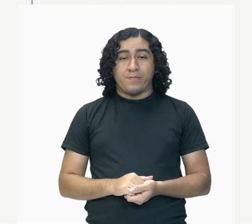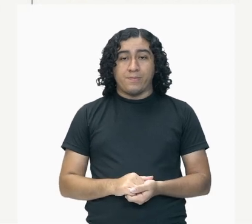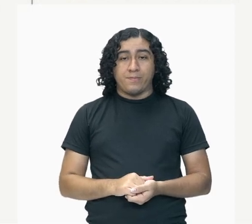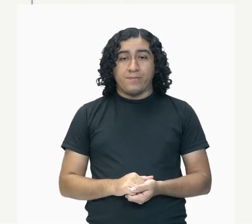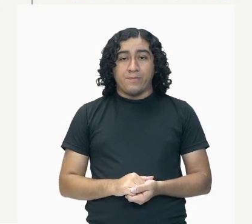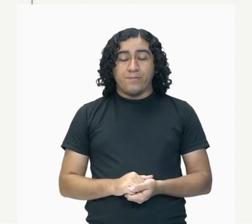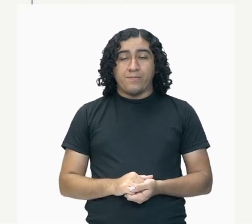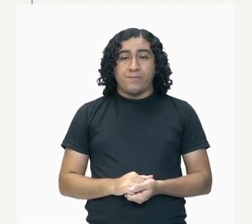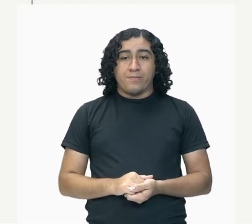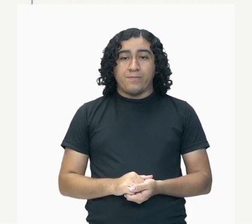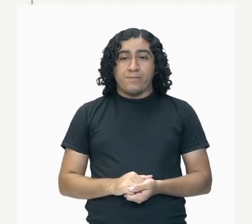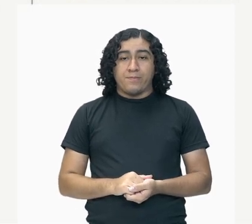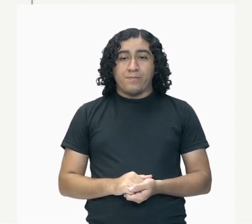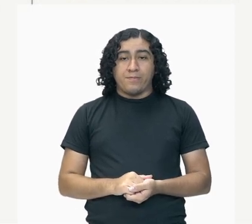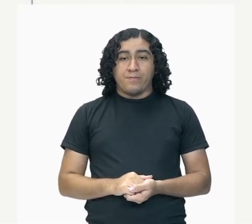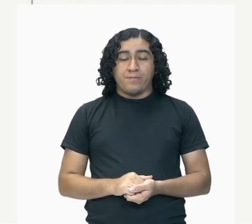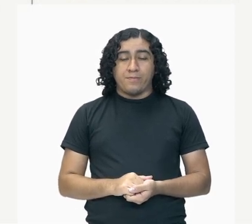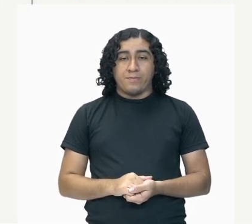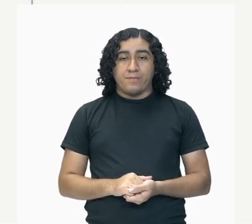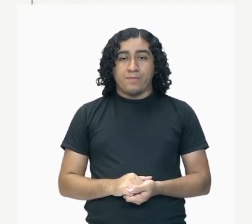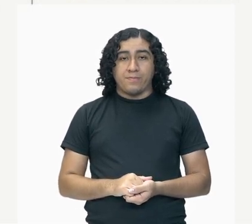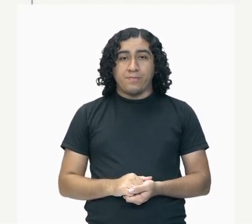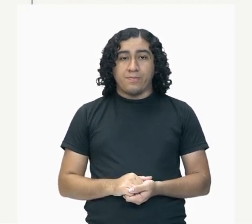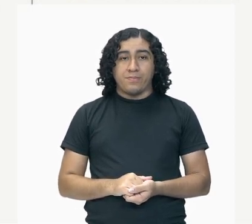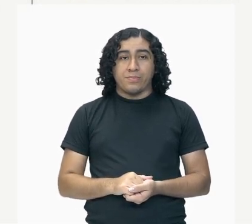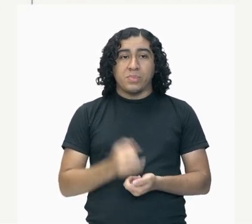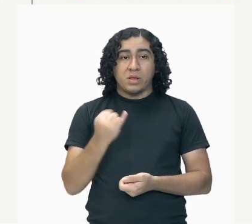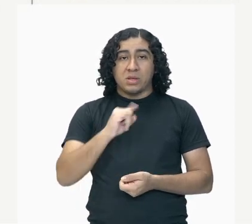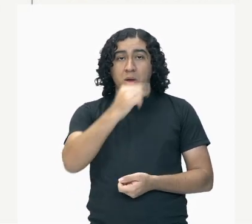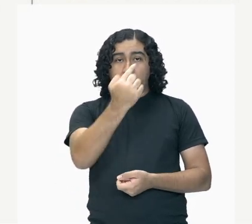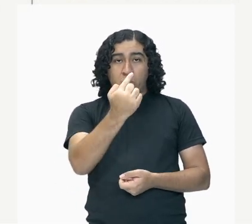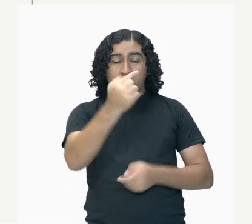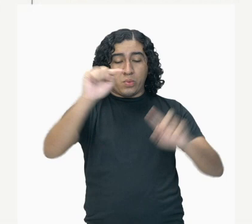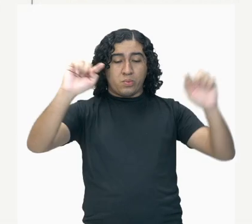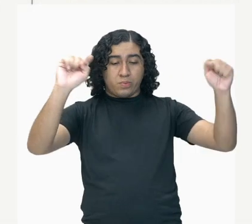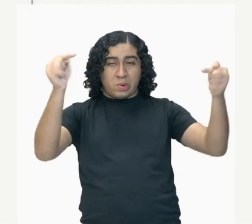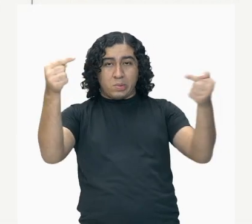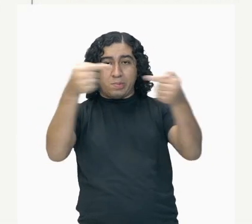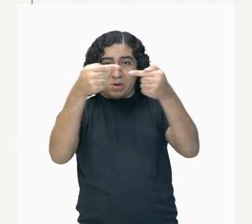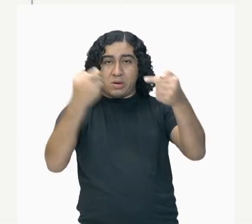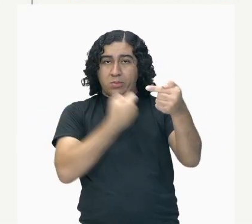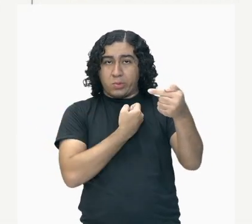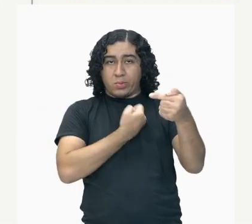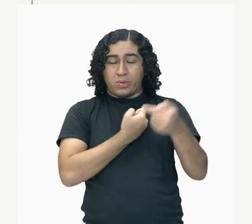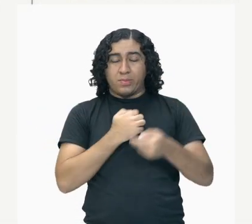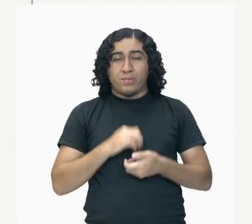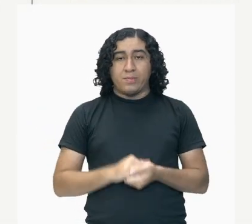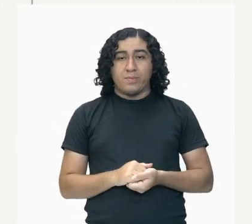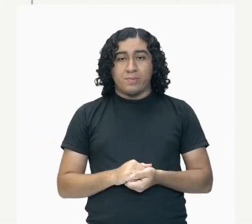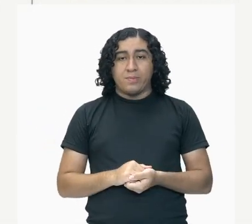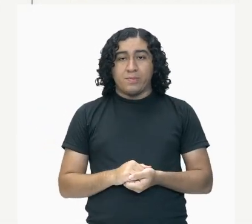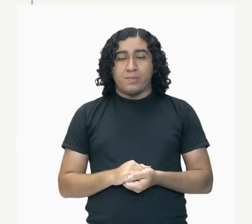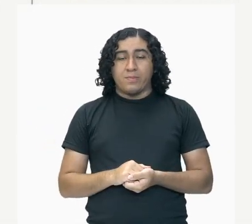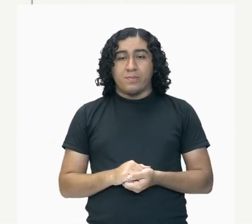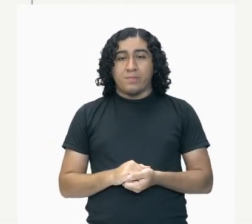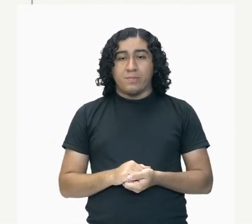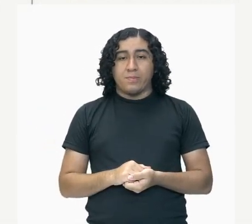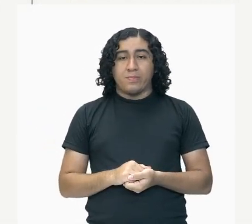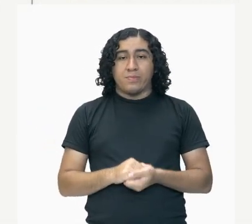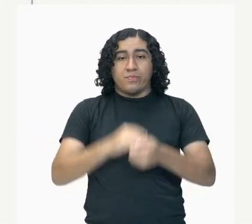ó quando n Vale 1 o de onda Vale duas vezes o comprimento dividido